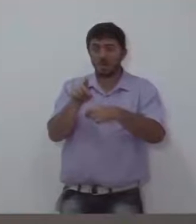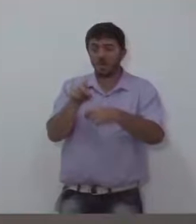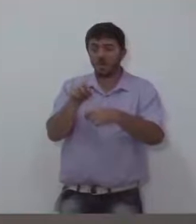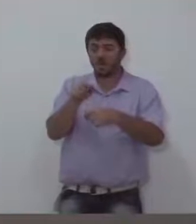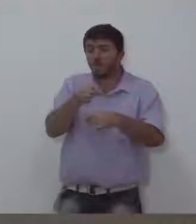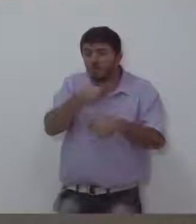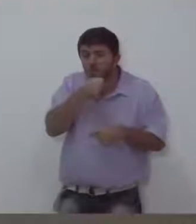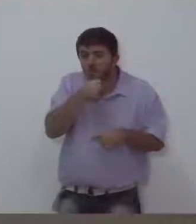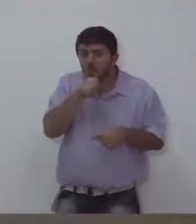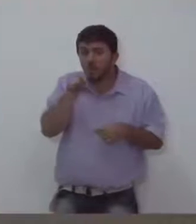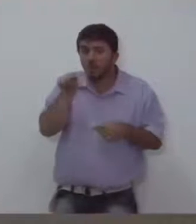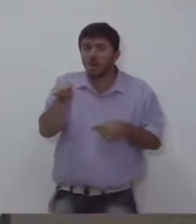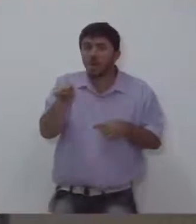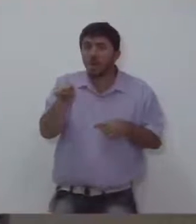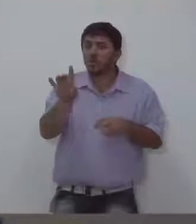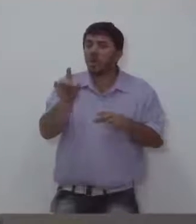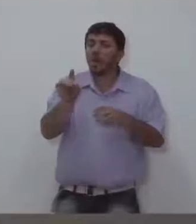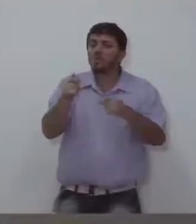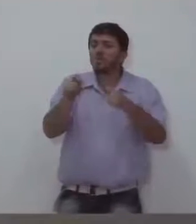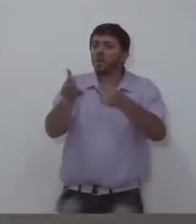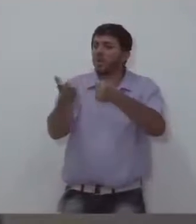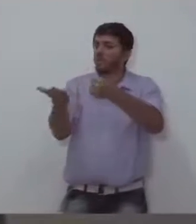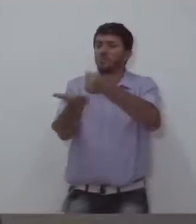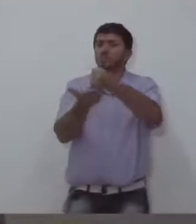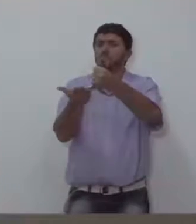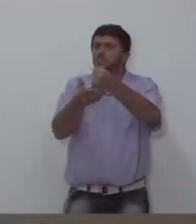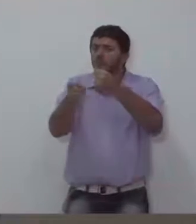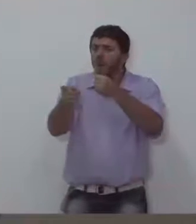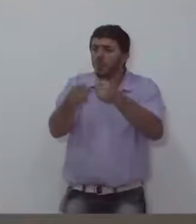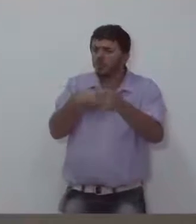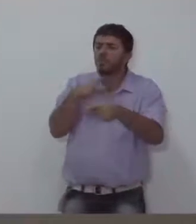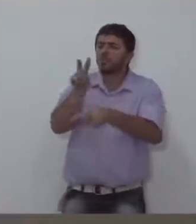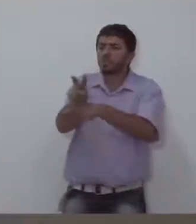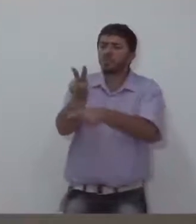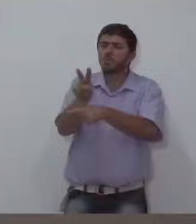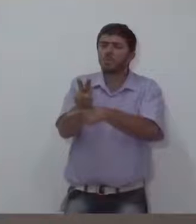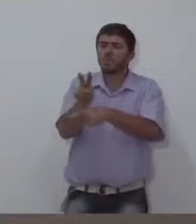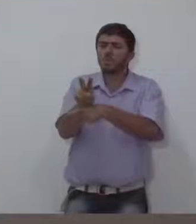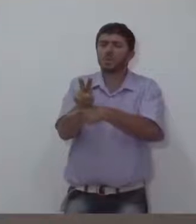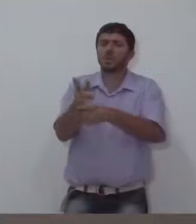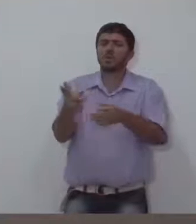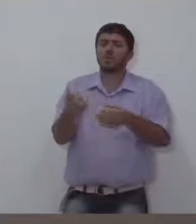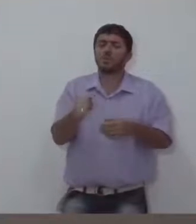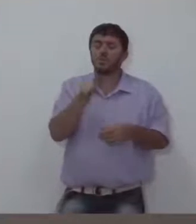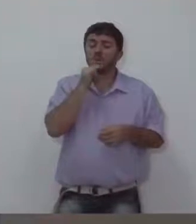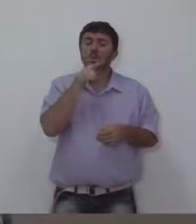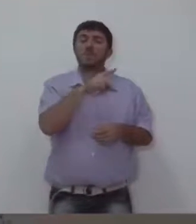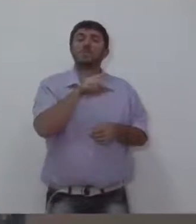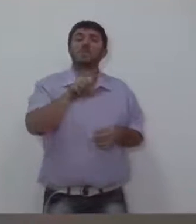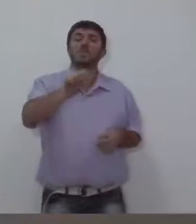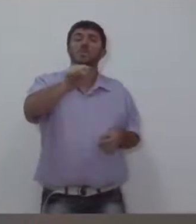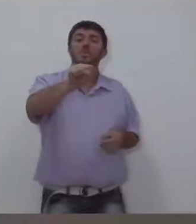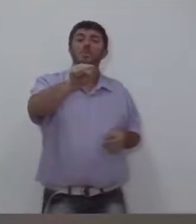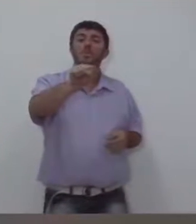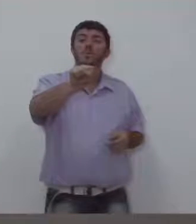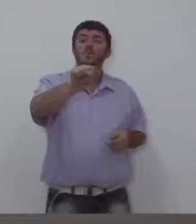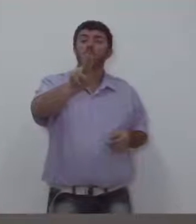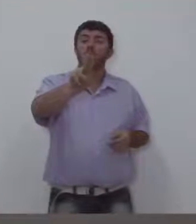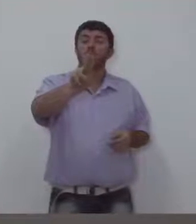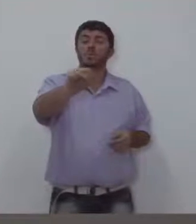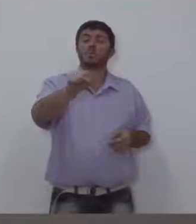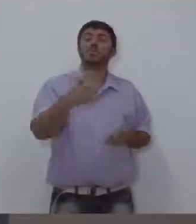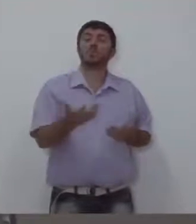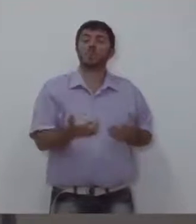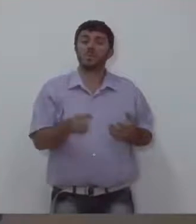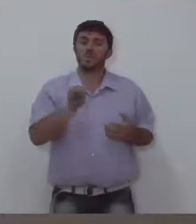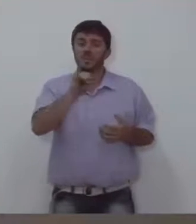que precisa só dos cuidados básicos, óbvio. Mas se a gente não tem um cuidado com o SUS, não tem o remédio